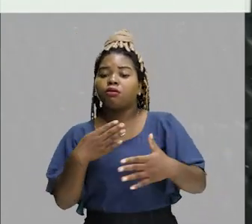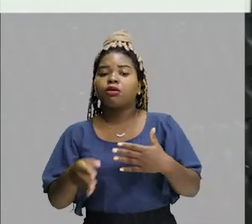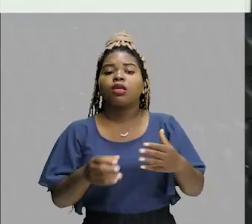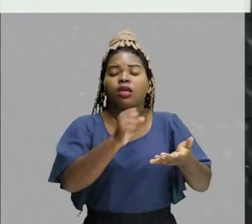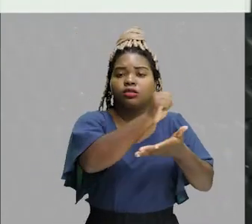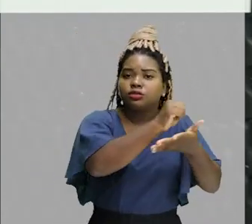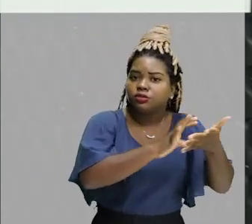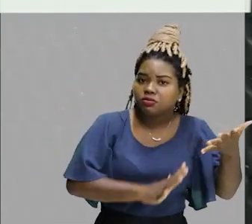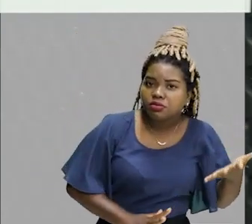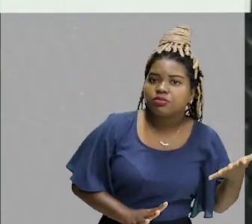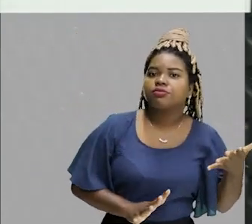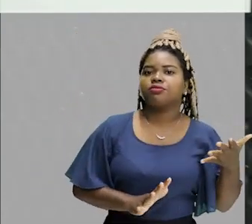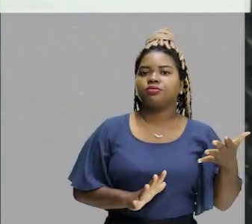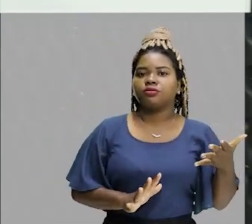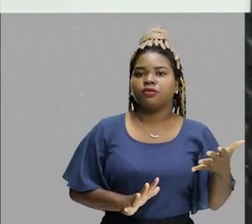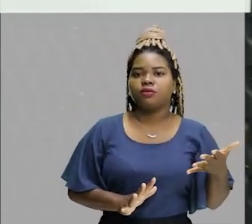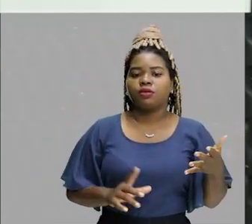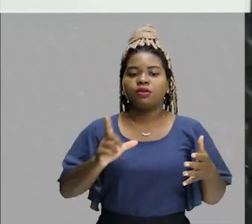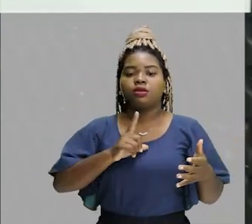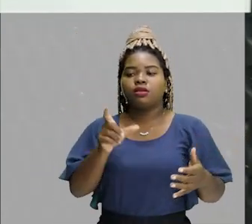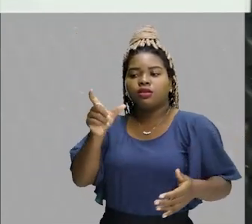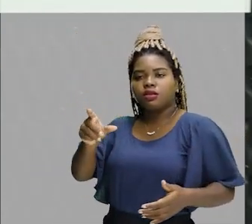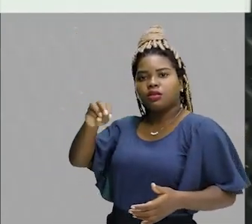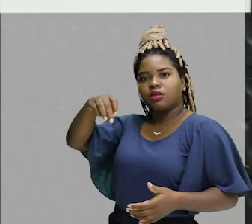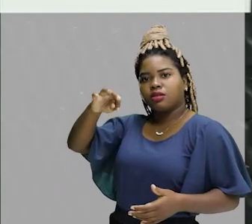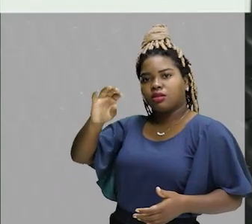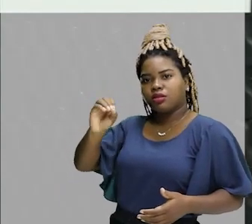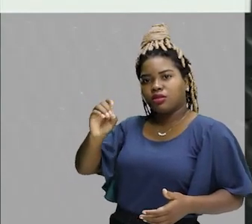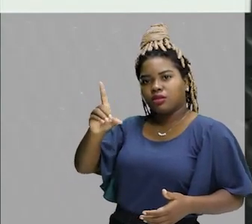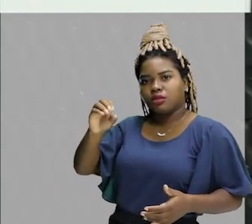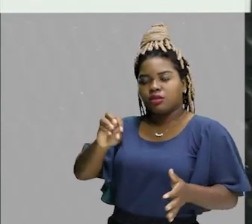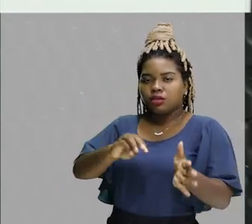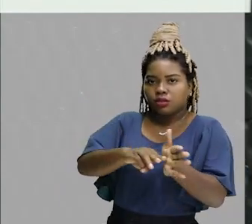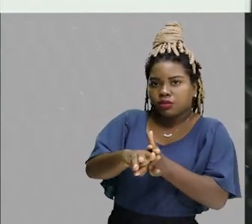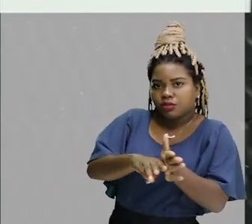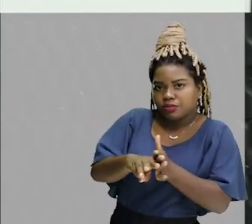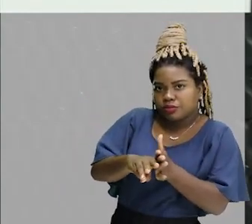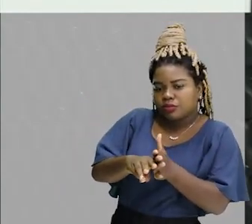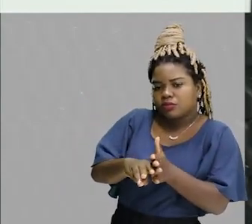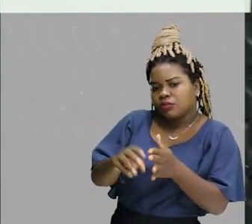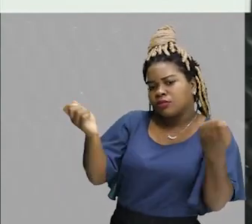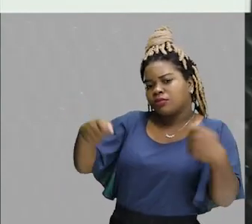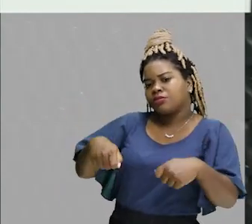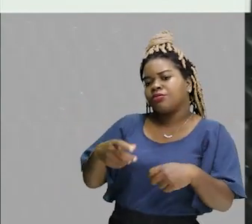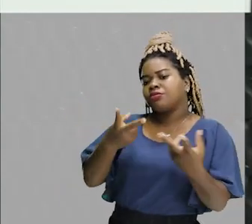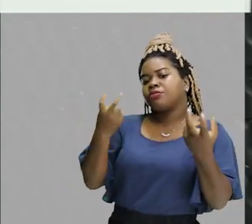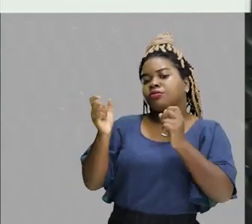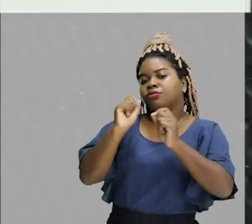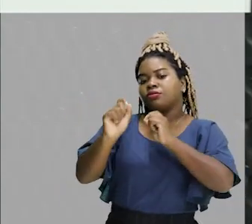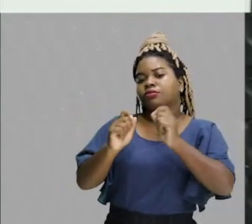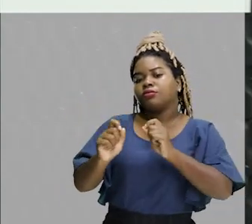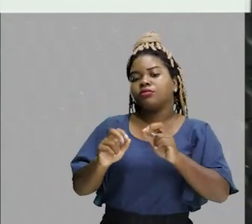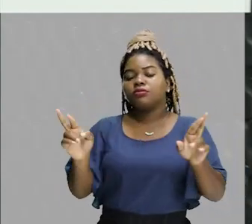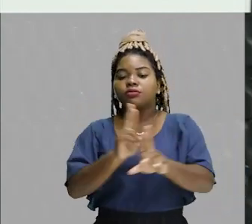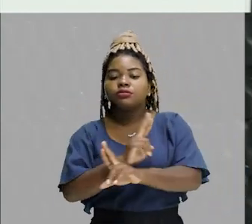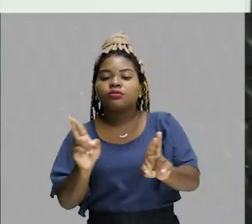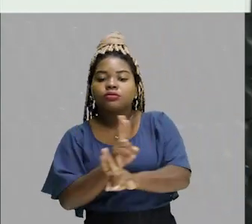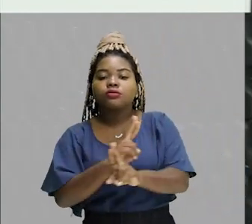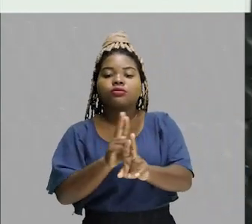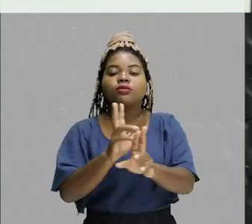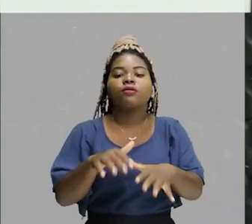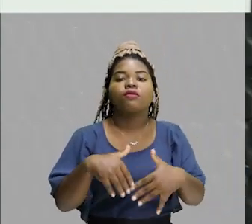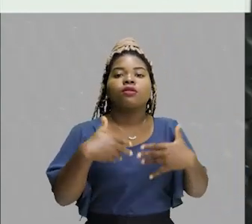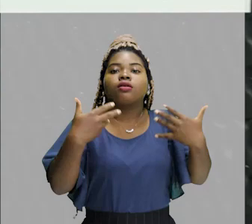seja, qualquer atividade, e contém a palavra método, você vai sempre perceber que ele vai se referir, que este